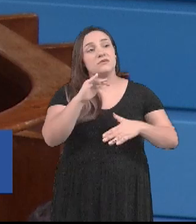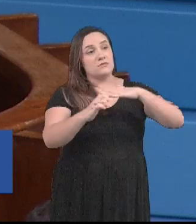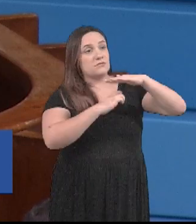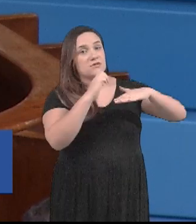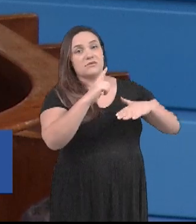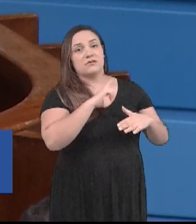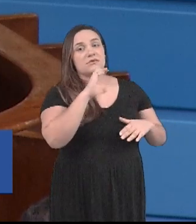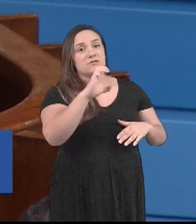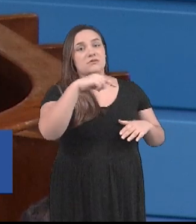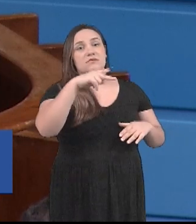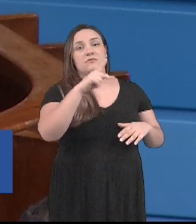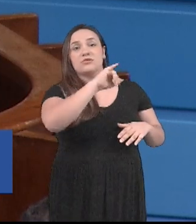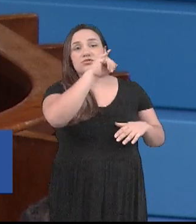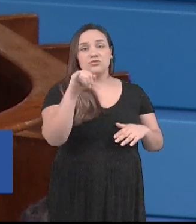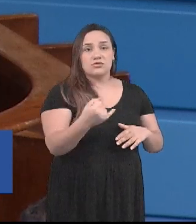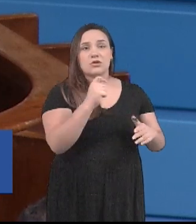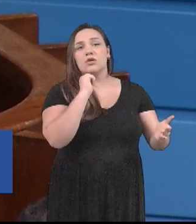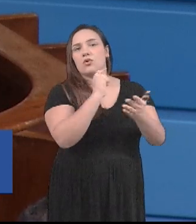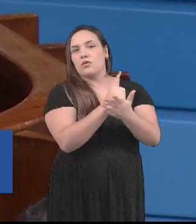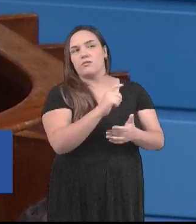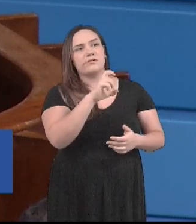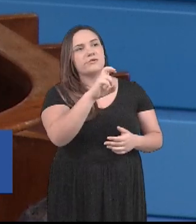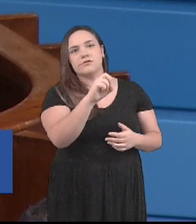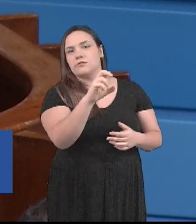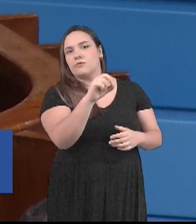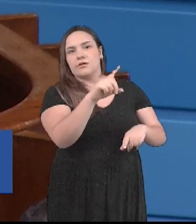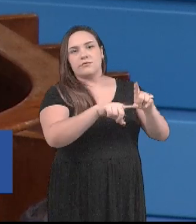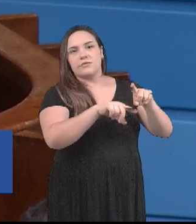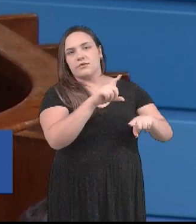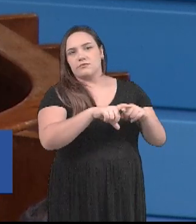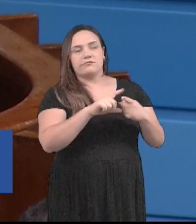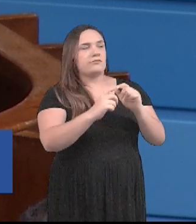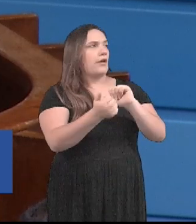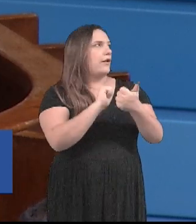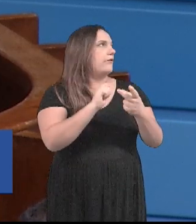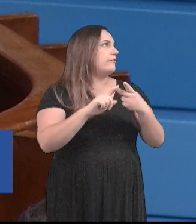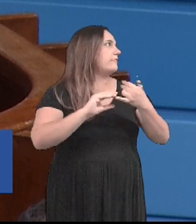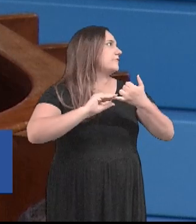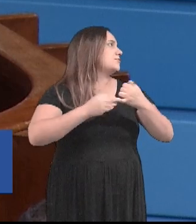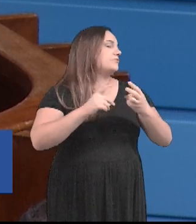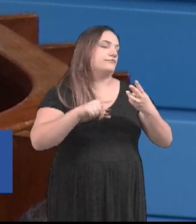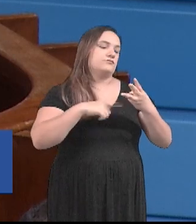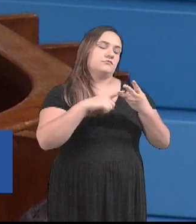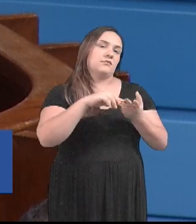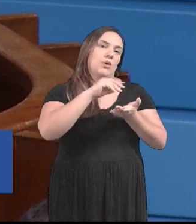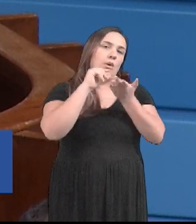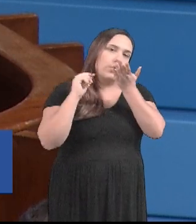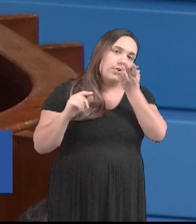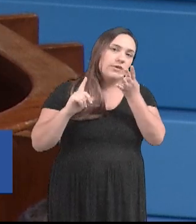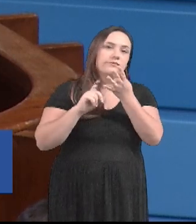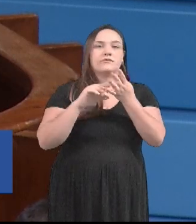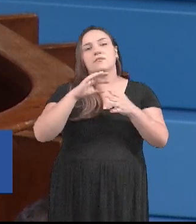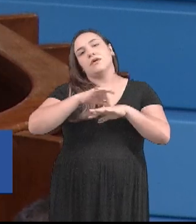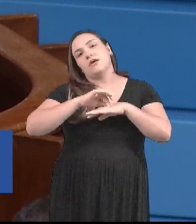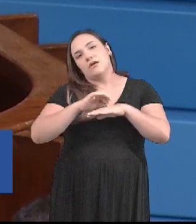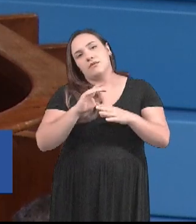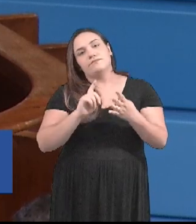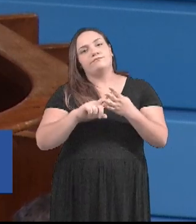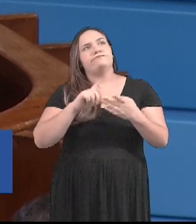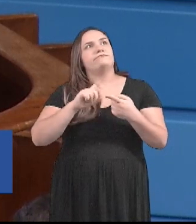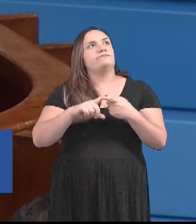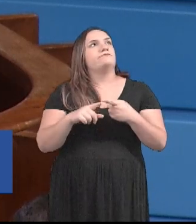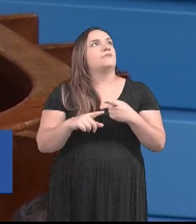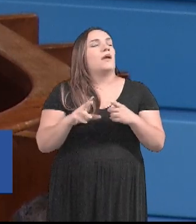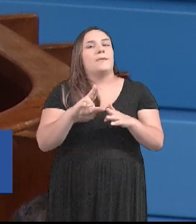num supermercado e compra 50 itens, arroz, feijão, trigo, carne,